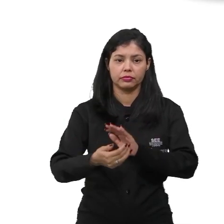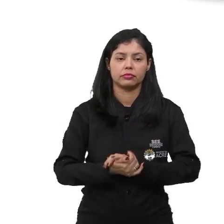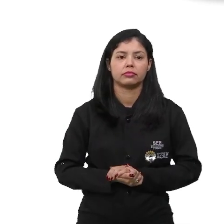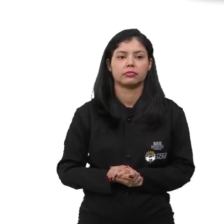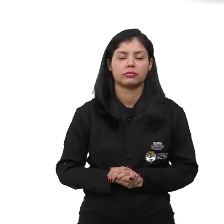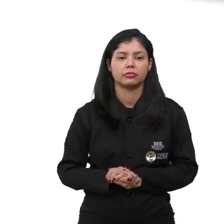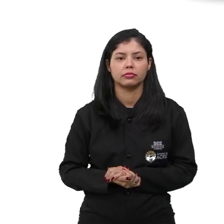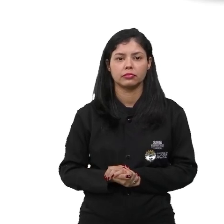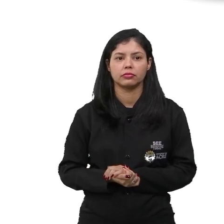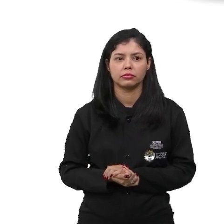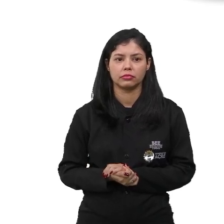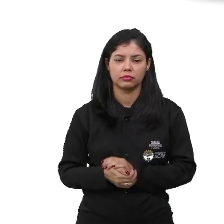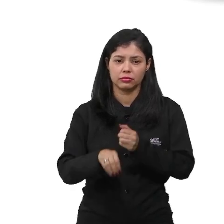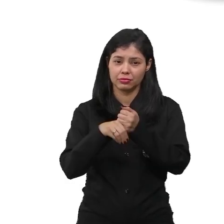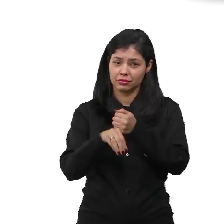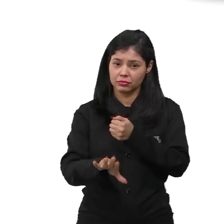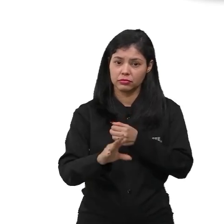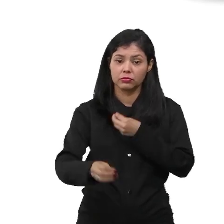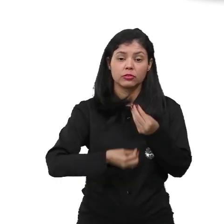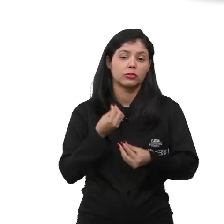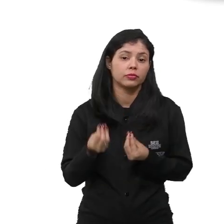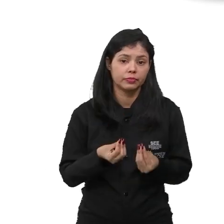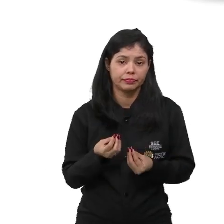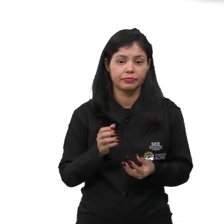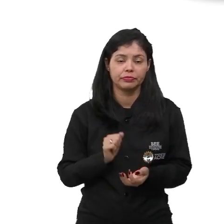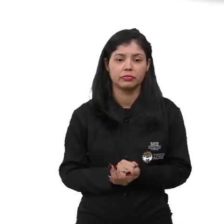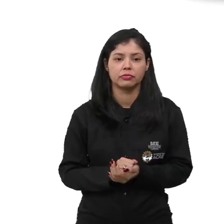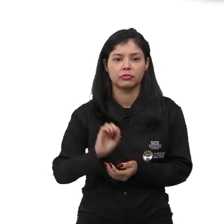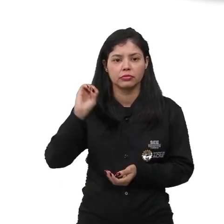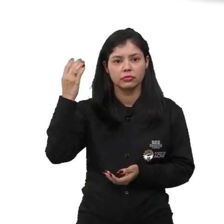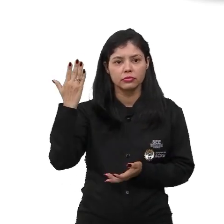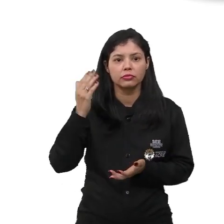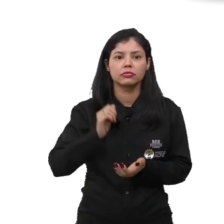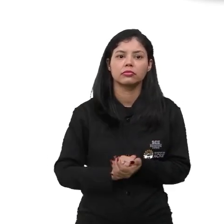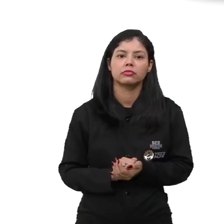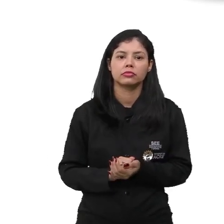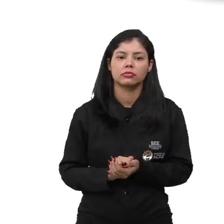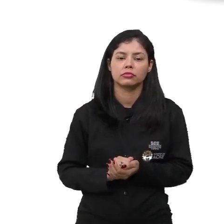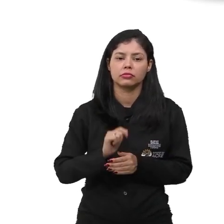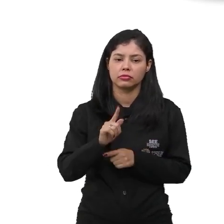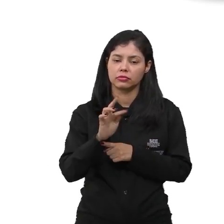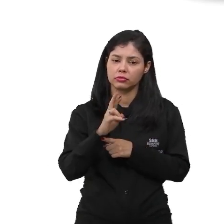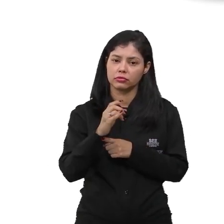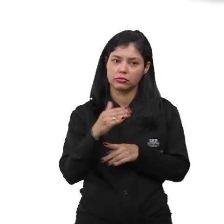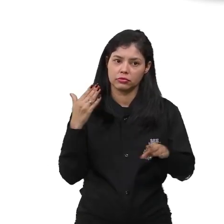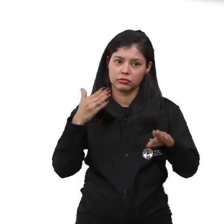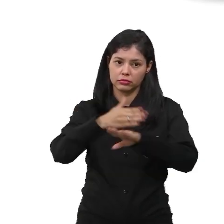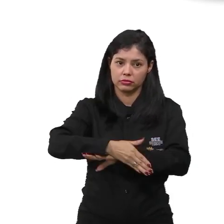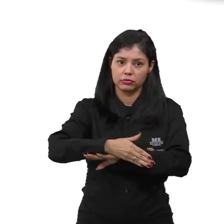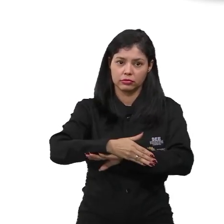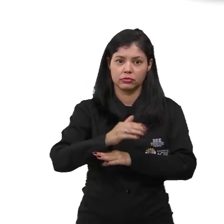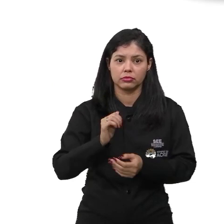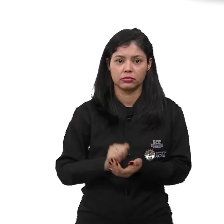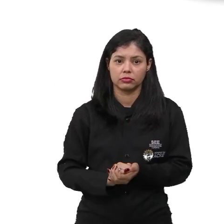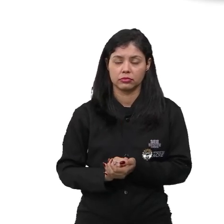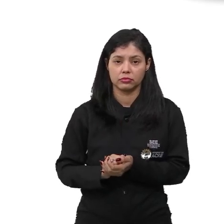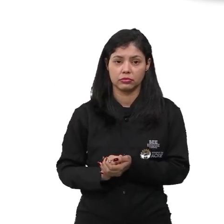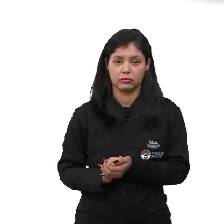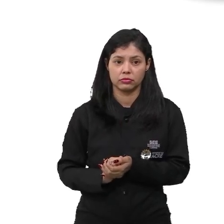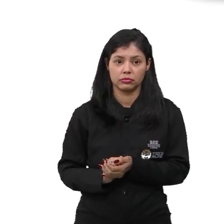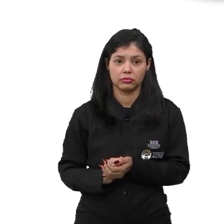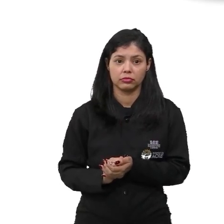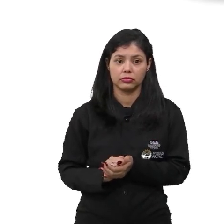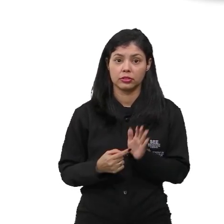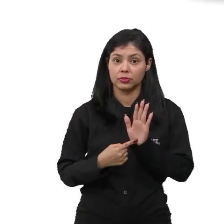desenvolvimento. Os principais tipos de transmissão, gente. Então, no caso da leptospirose, é a entrada de um agente infeccioso por